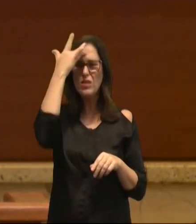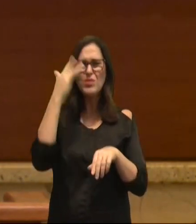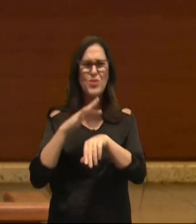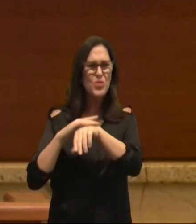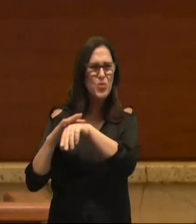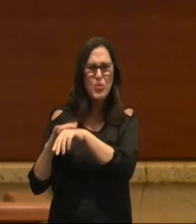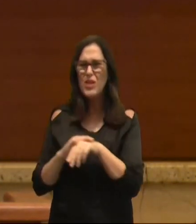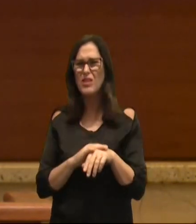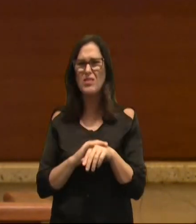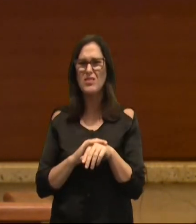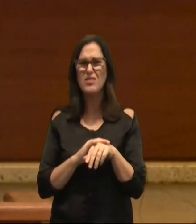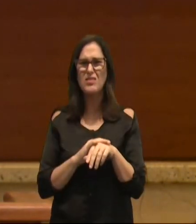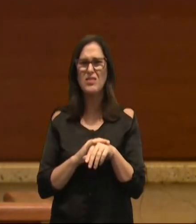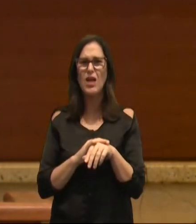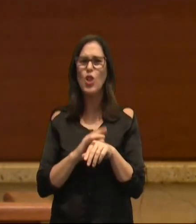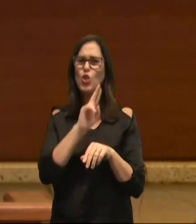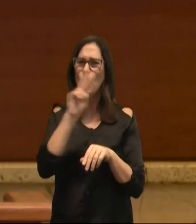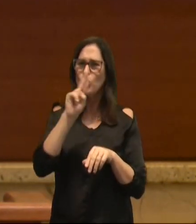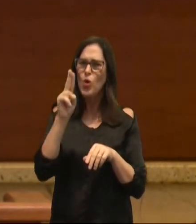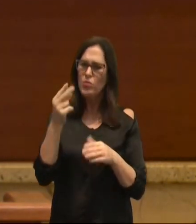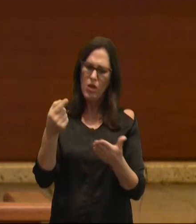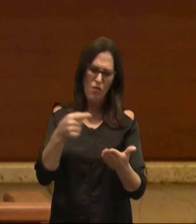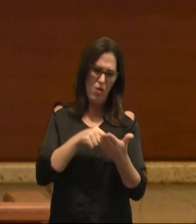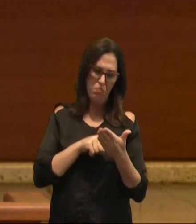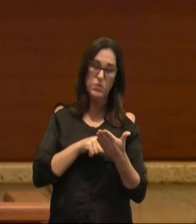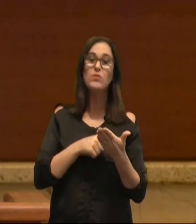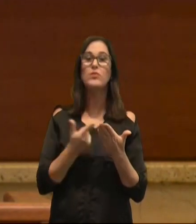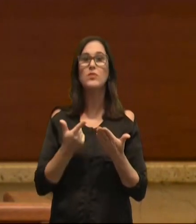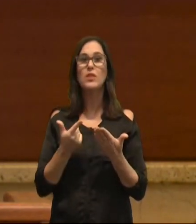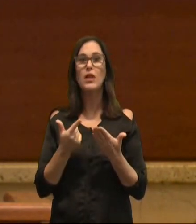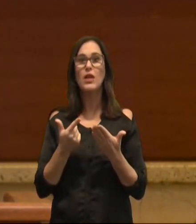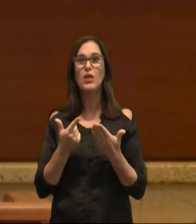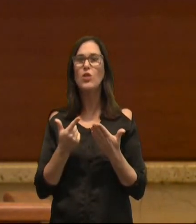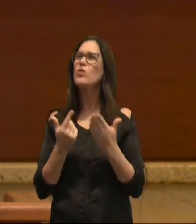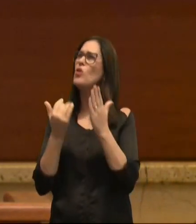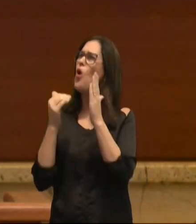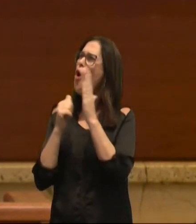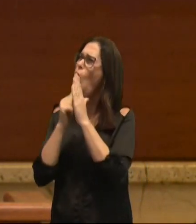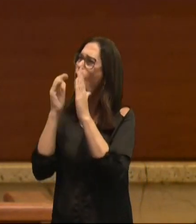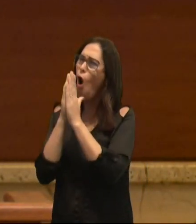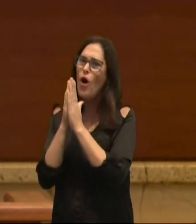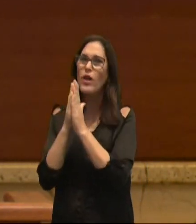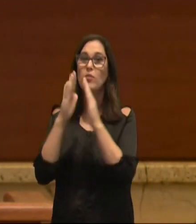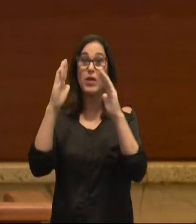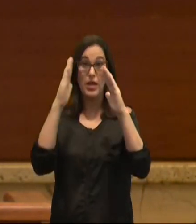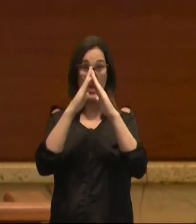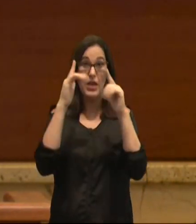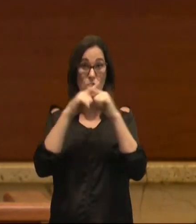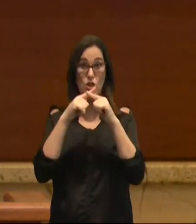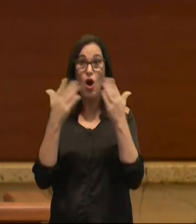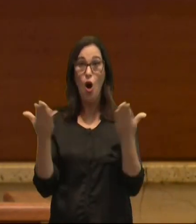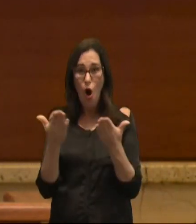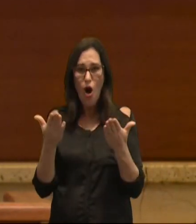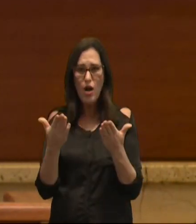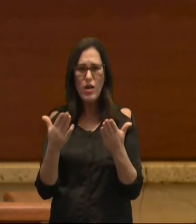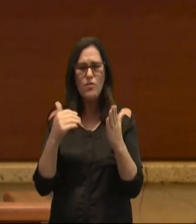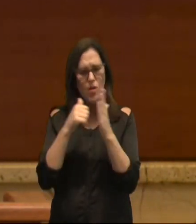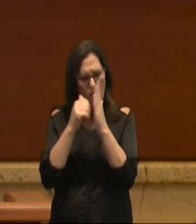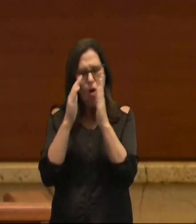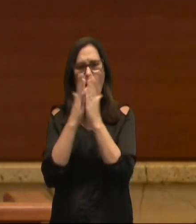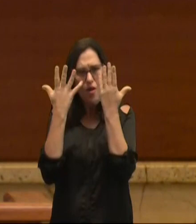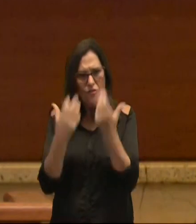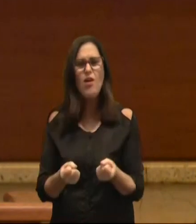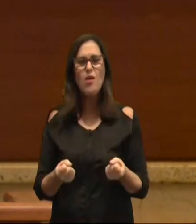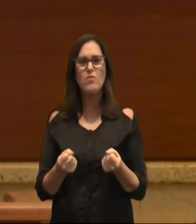enfermos. Muitos nomes que chegam até nós e nós endereçamos a que a igreja esteja orando. Neste momento, feche os seus olhos.